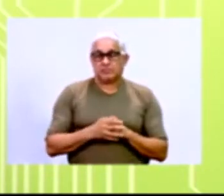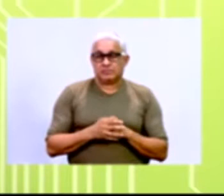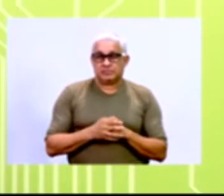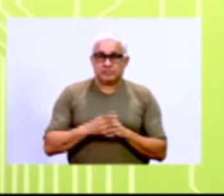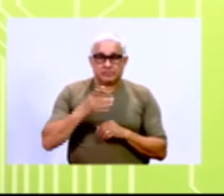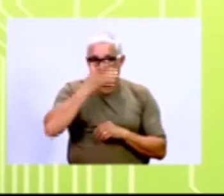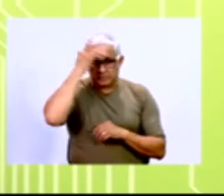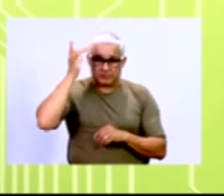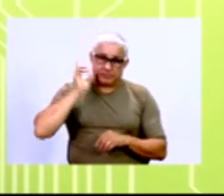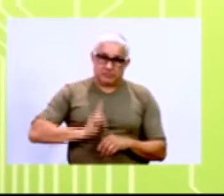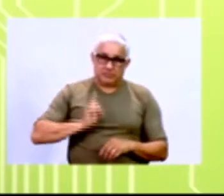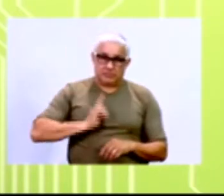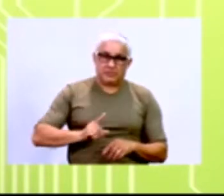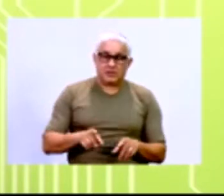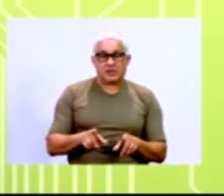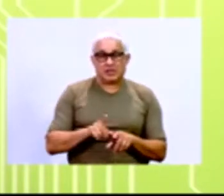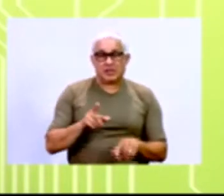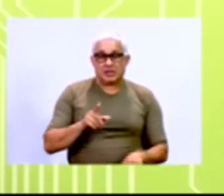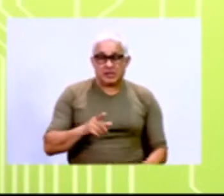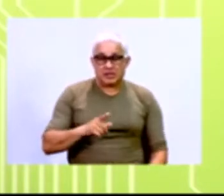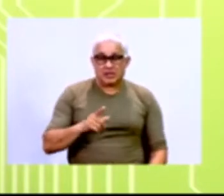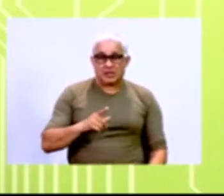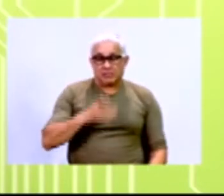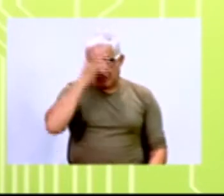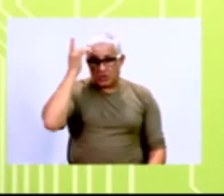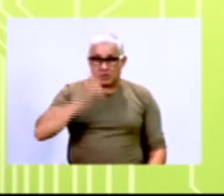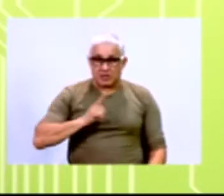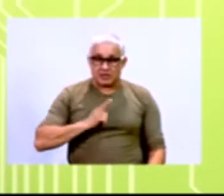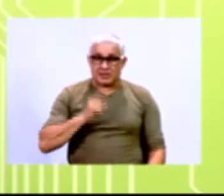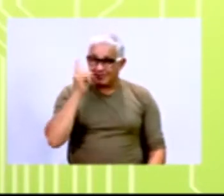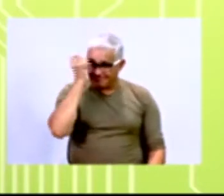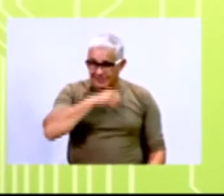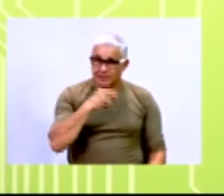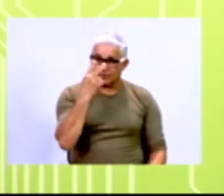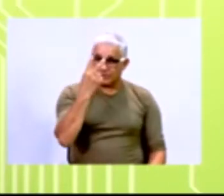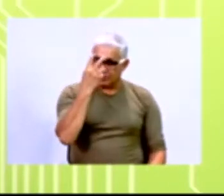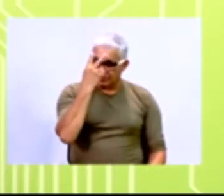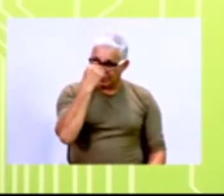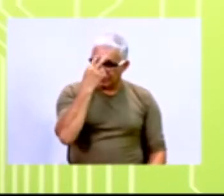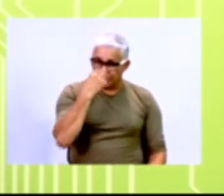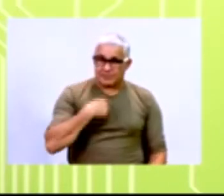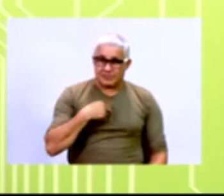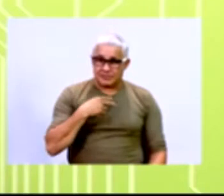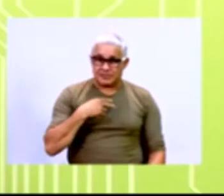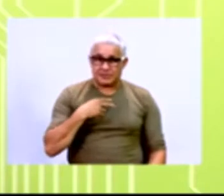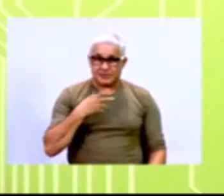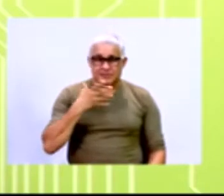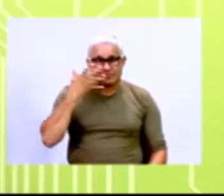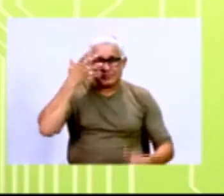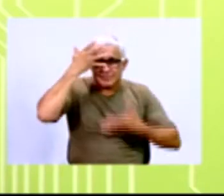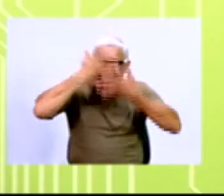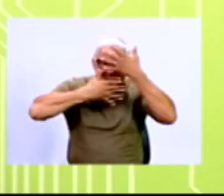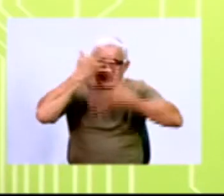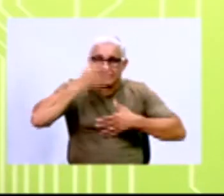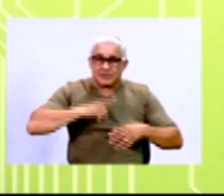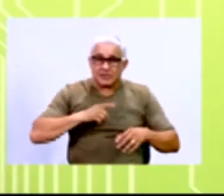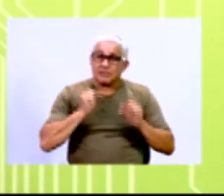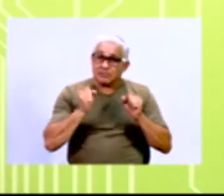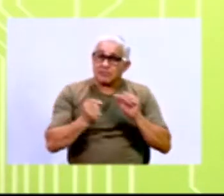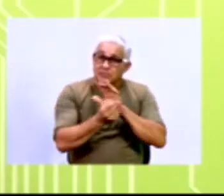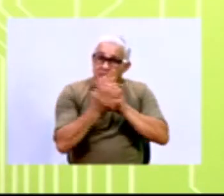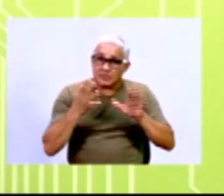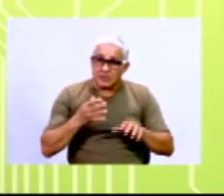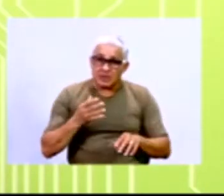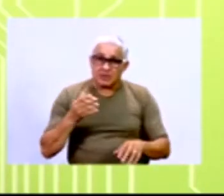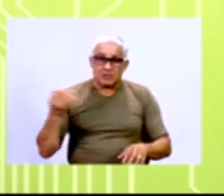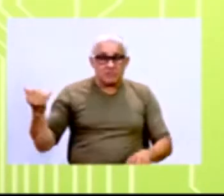principalmente aquelas pessoas que têm dificuldade de enxergar. Eu posso ter uma aplicação que vai falando passo